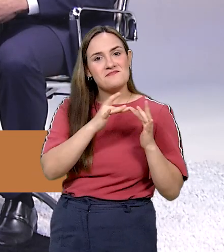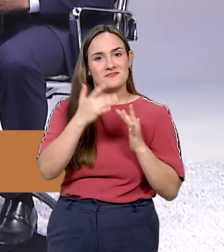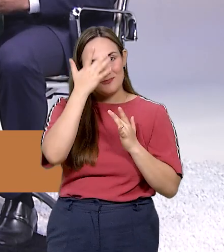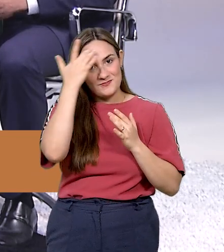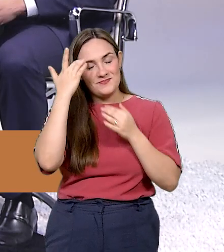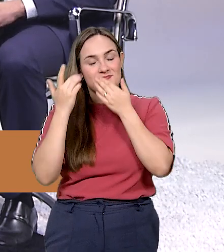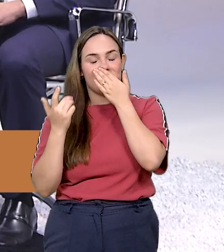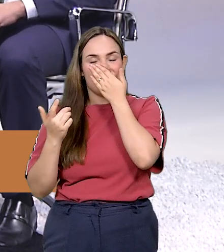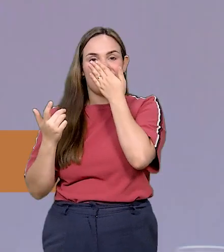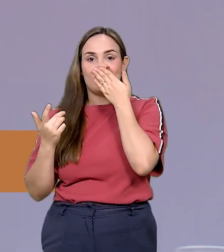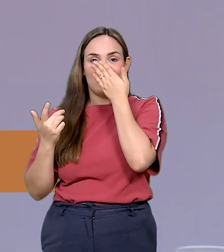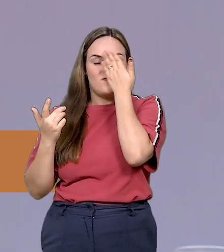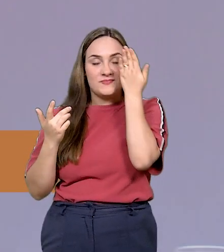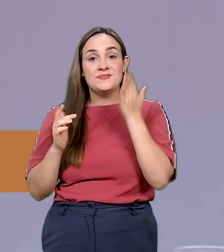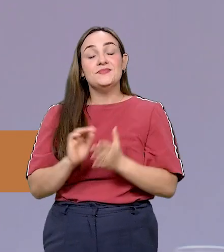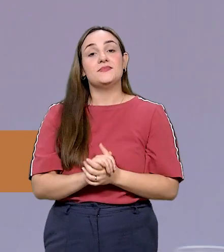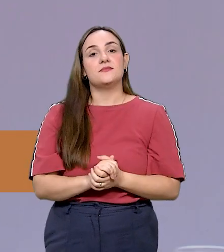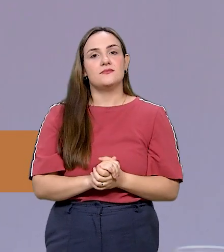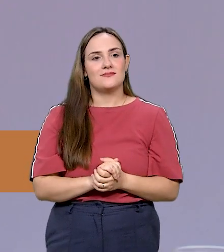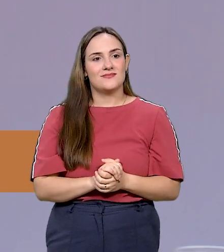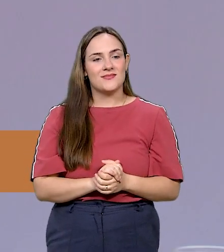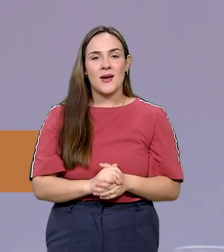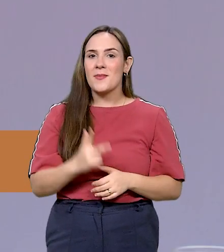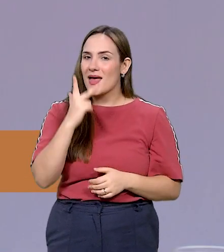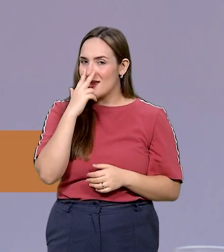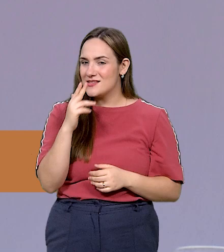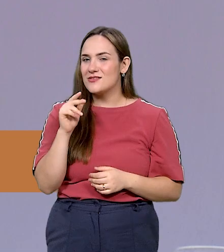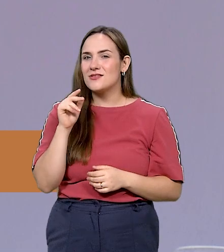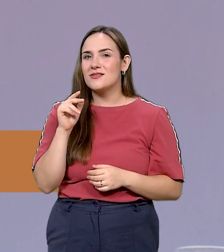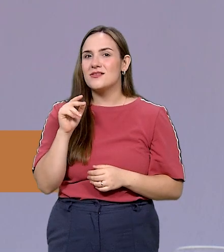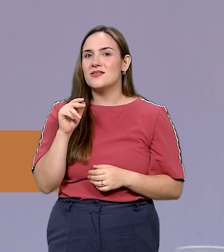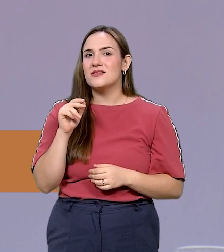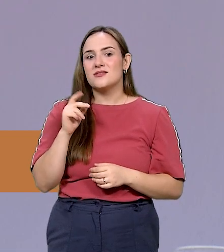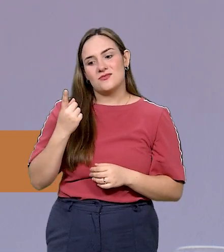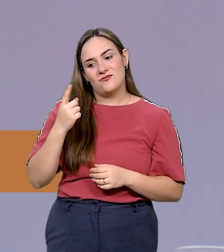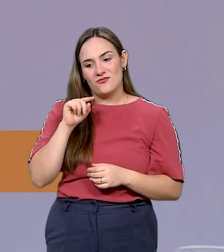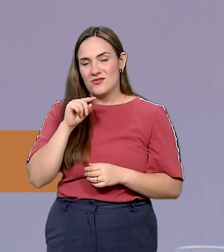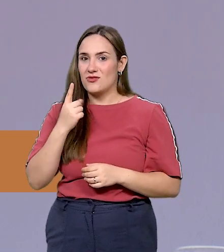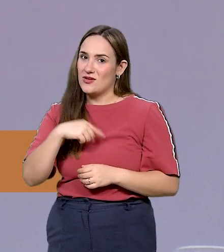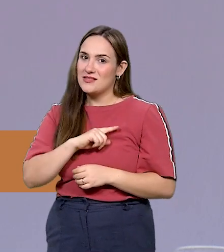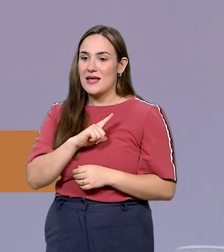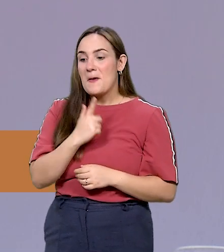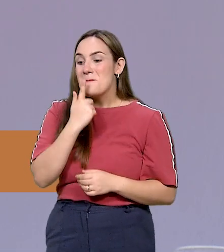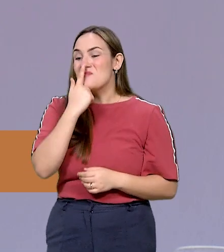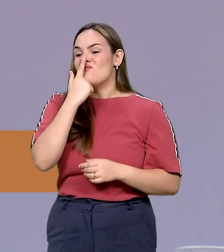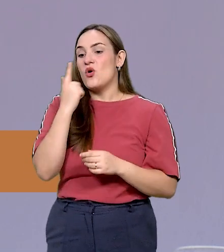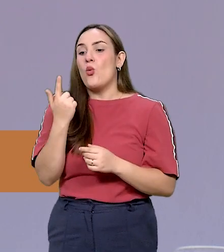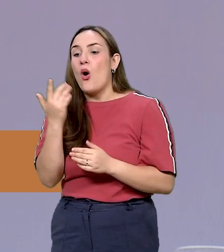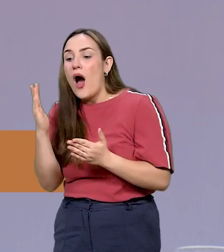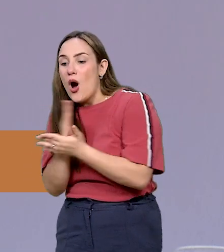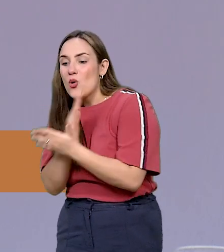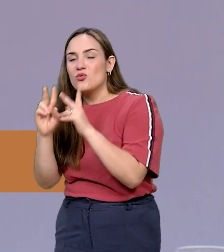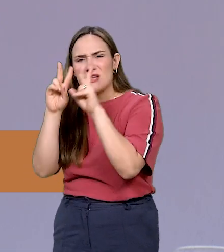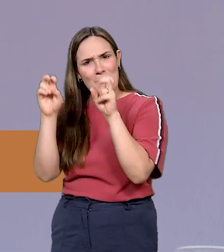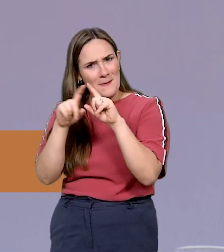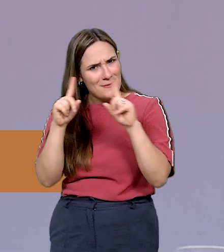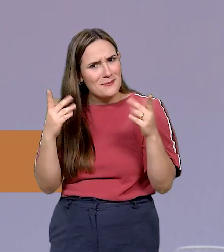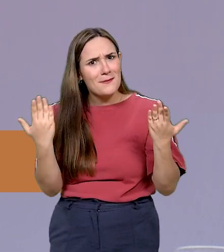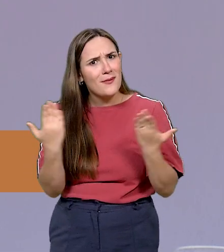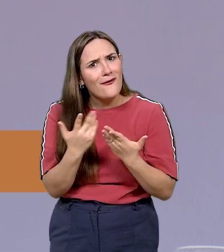contato com os assistidos. A gente costuma ter uma paixão, né? Mas o senhor falou aí da diversidade de atuações,